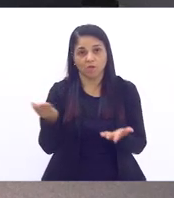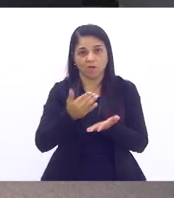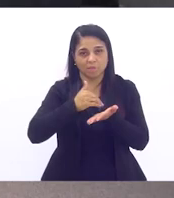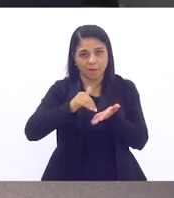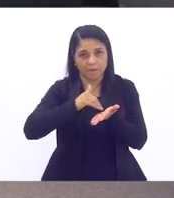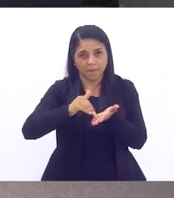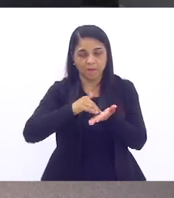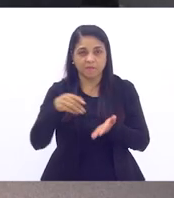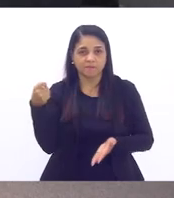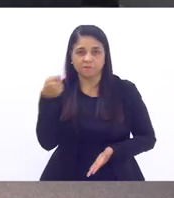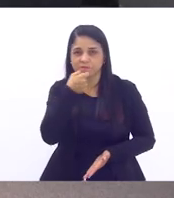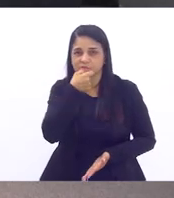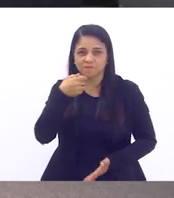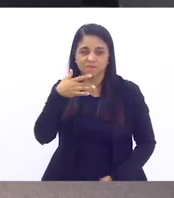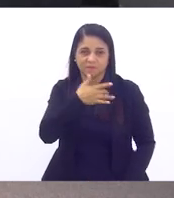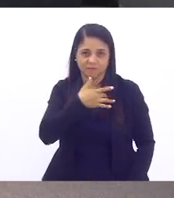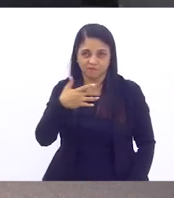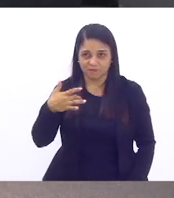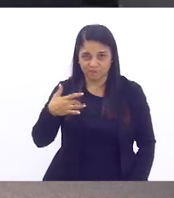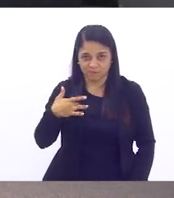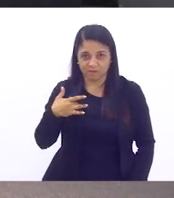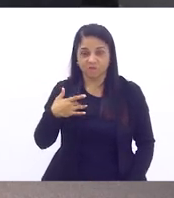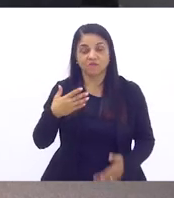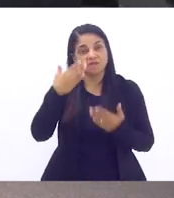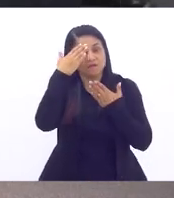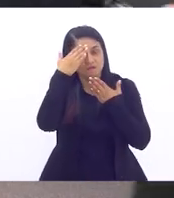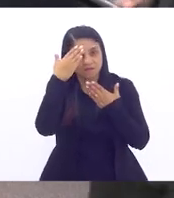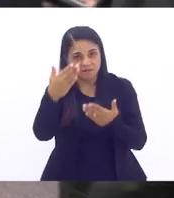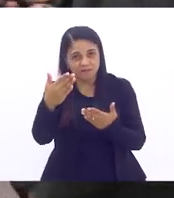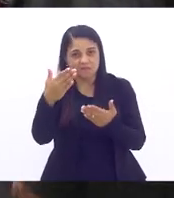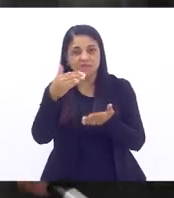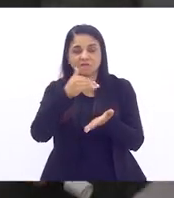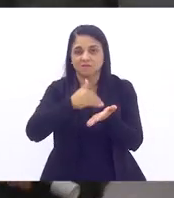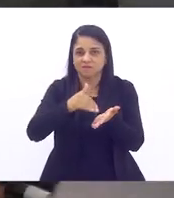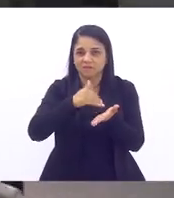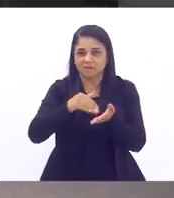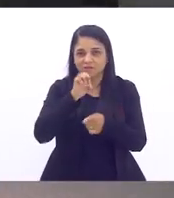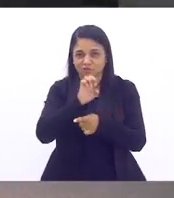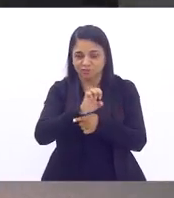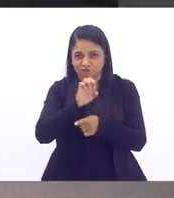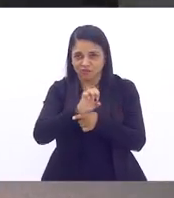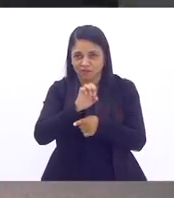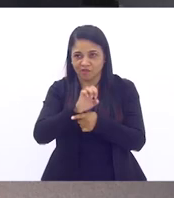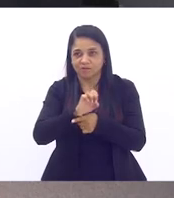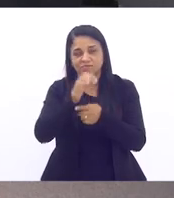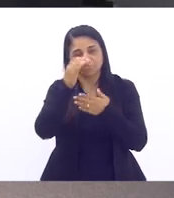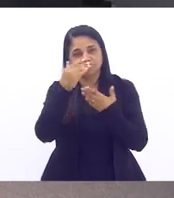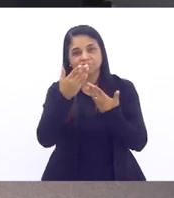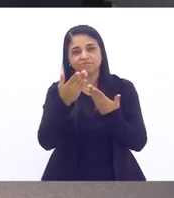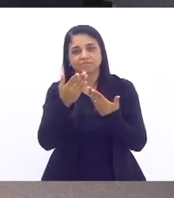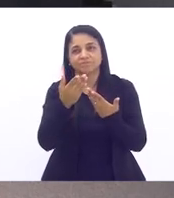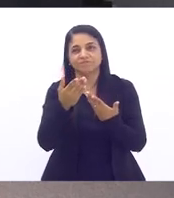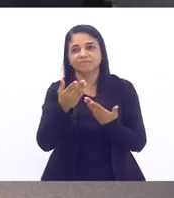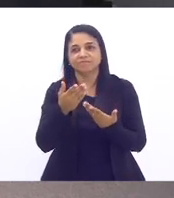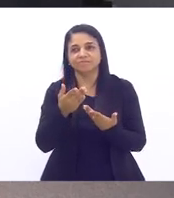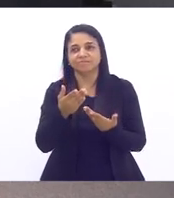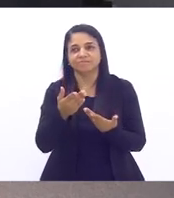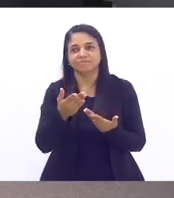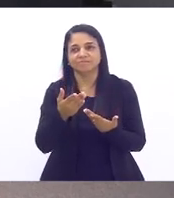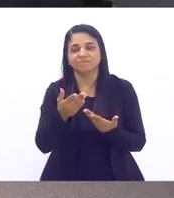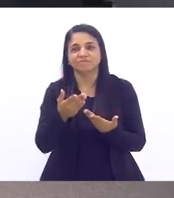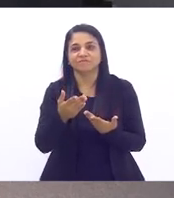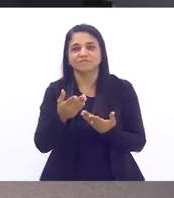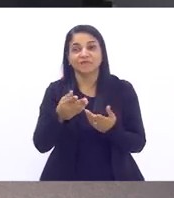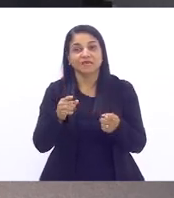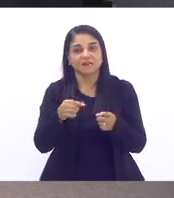para que faça suas considerações e agradecer a presença da Secretaria de Estado e estender aqui os cumprimentos